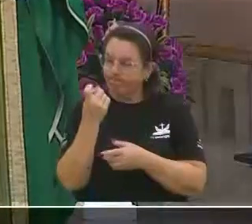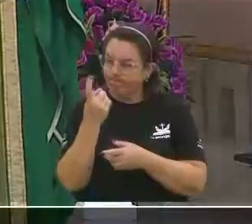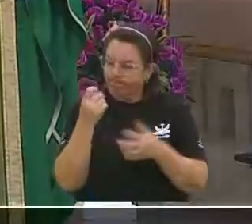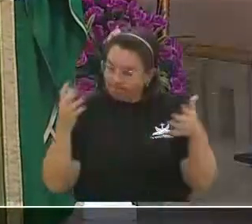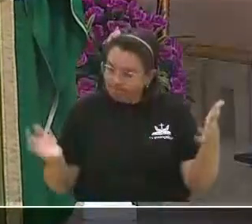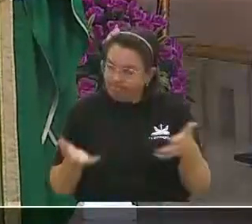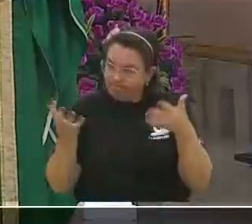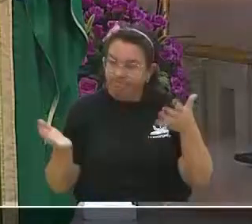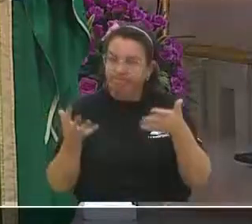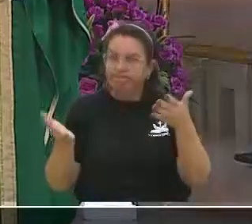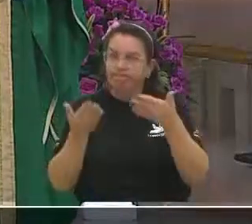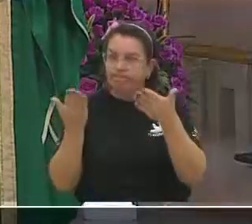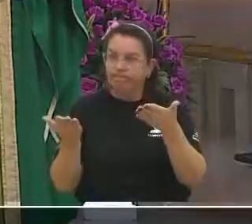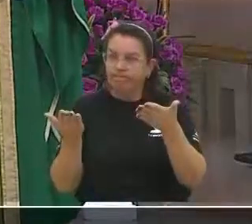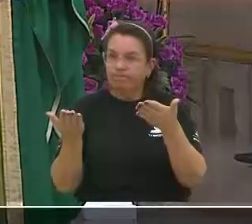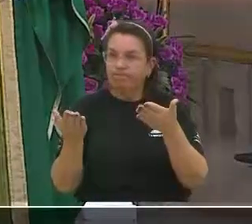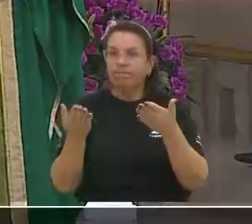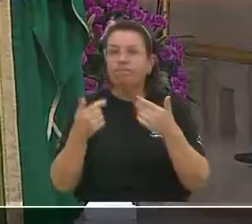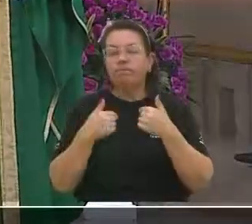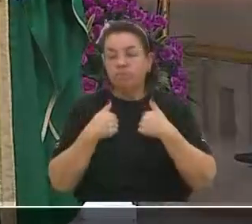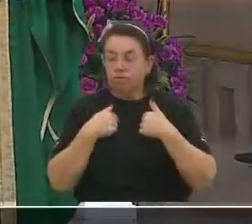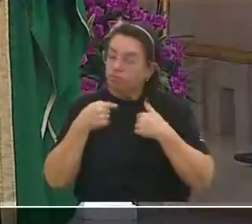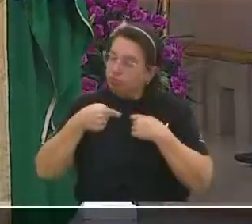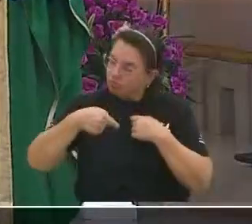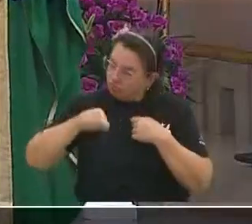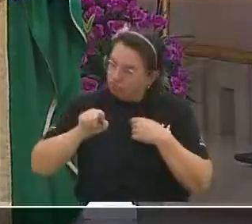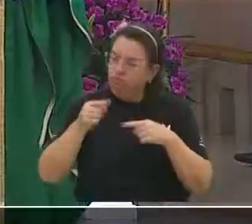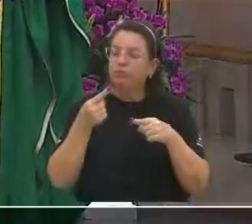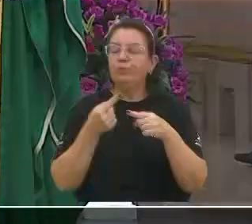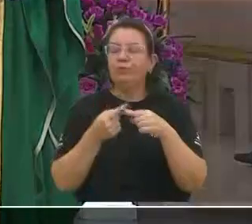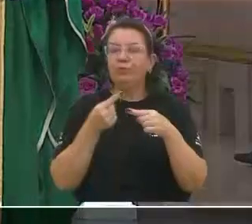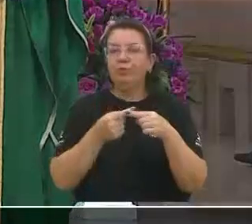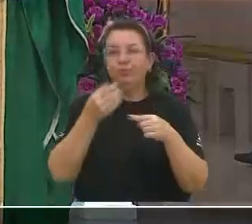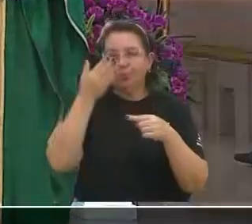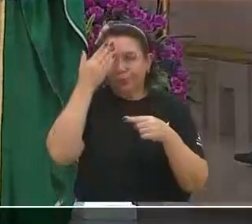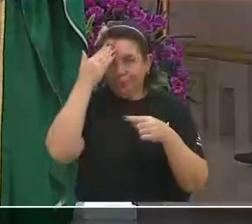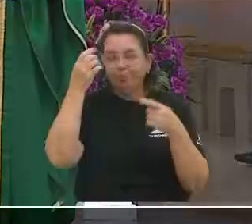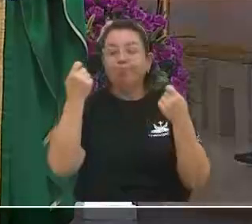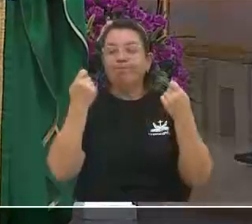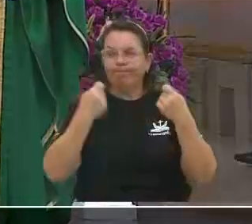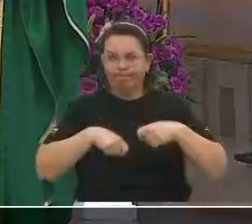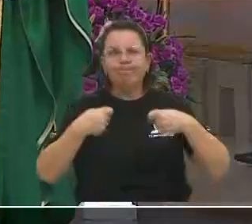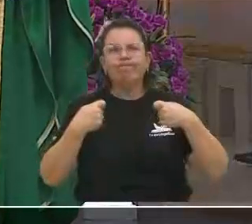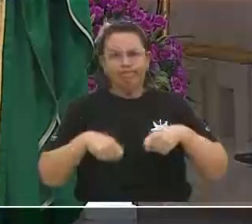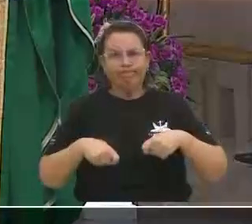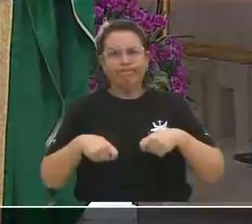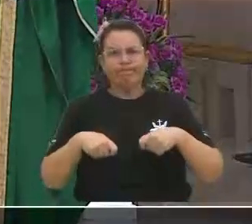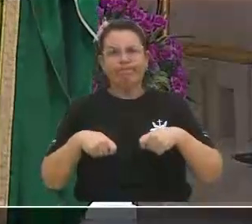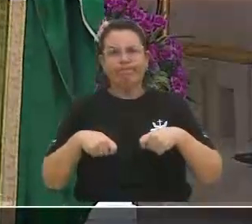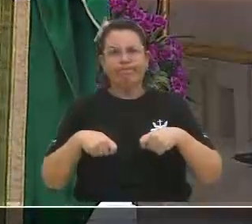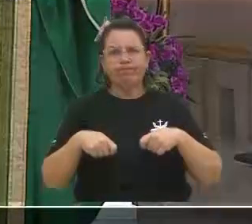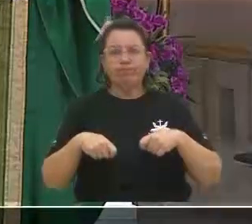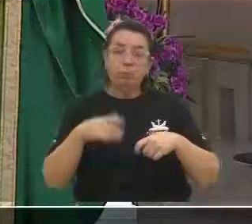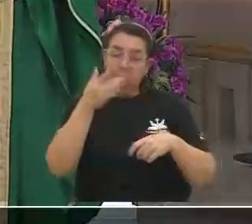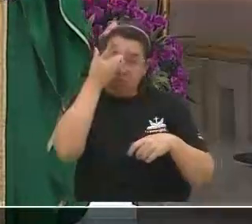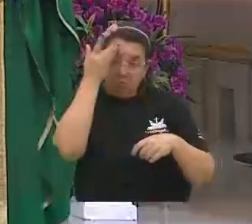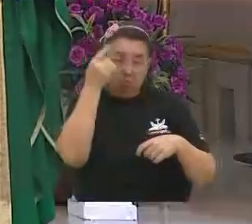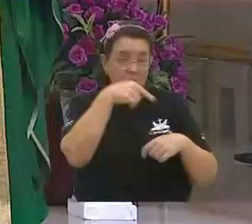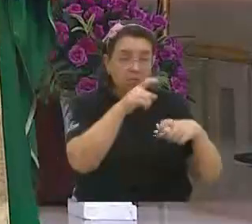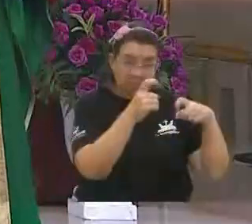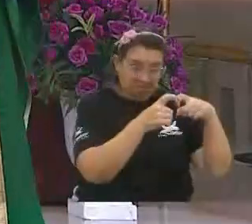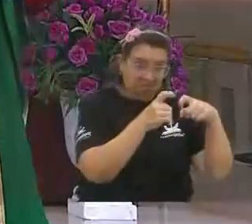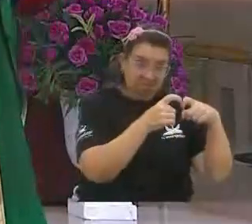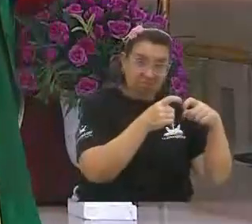motivação vou porque sei que preciso ninguém vai ao médico